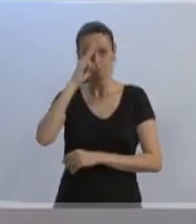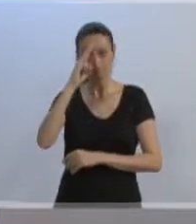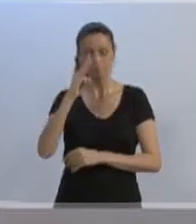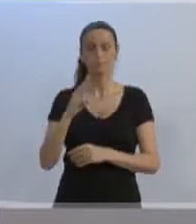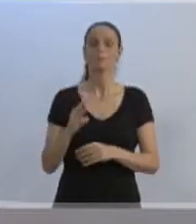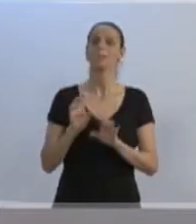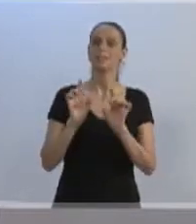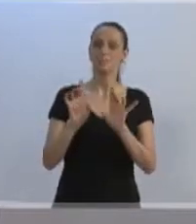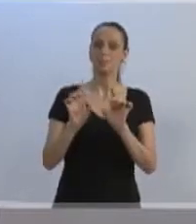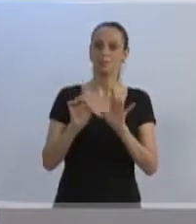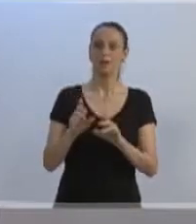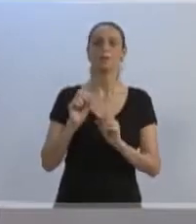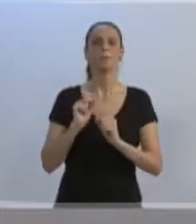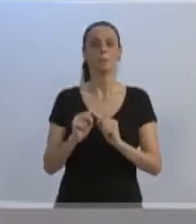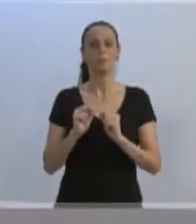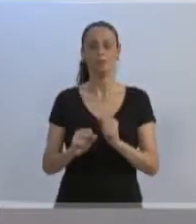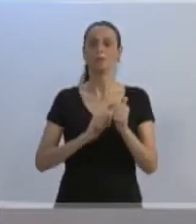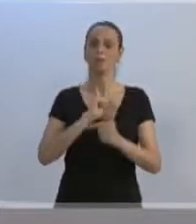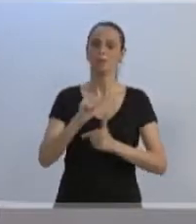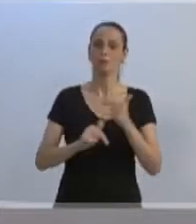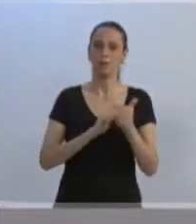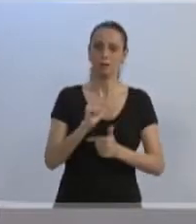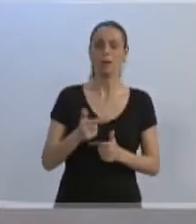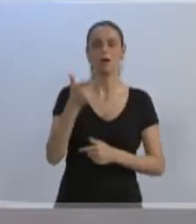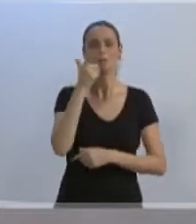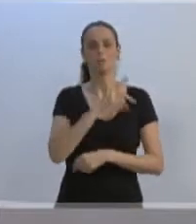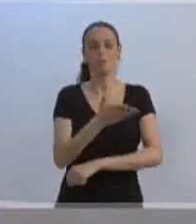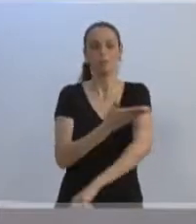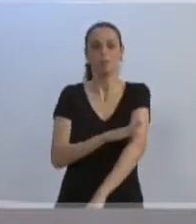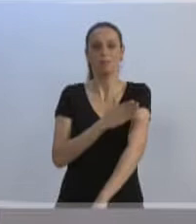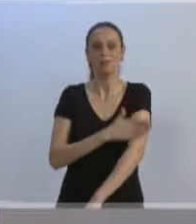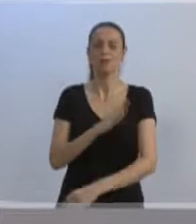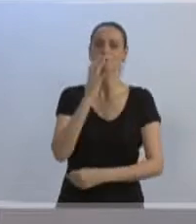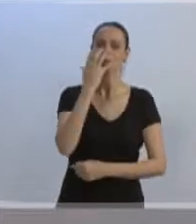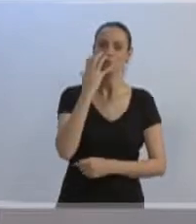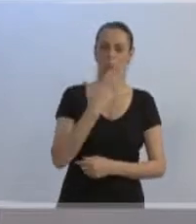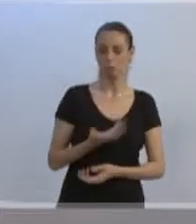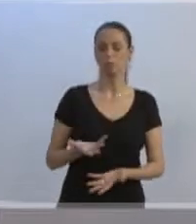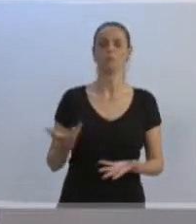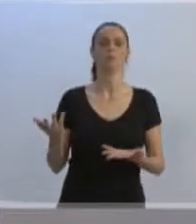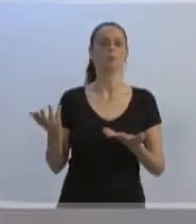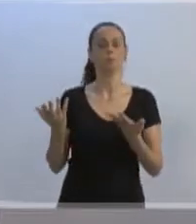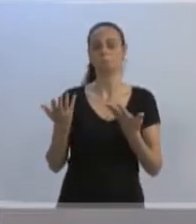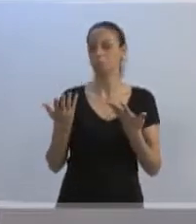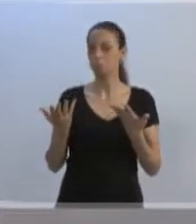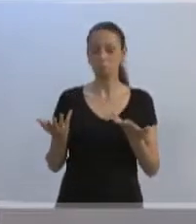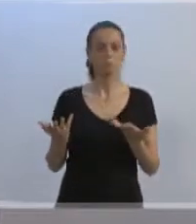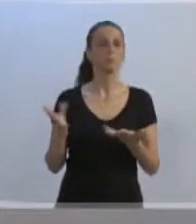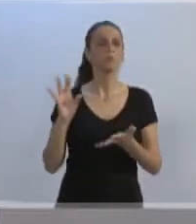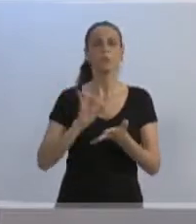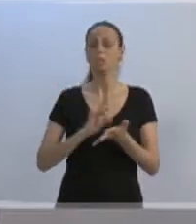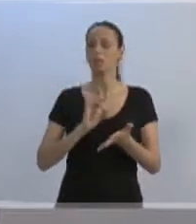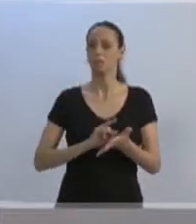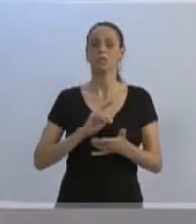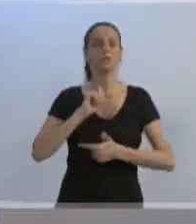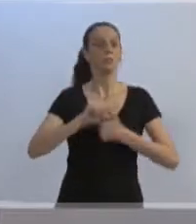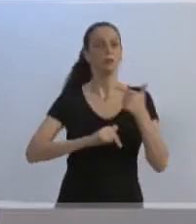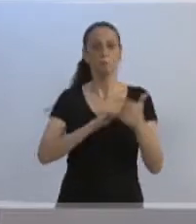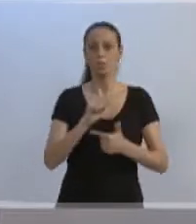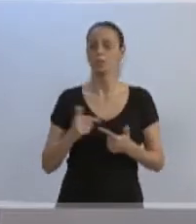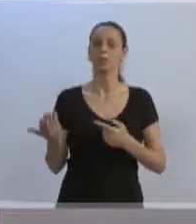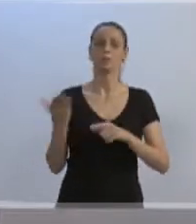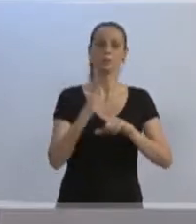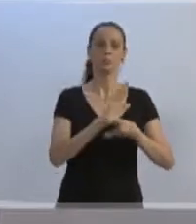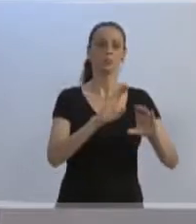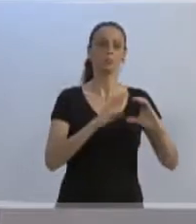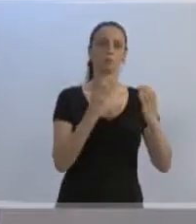especiais poderem fazer seu treinamento o poderem fazer sua preparação de estar aí vem a do bec agindo na comunidade